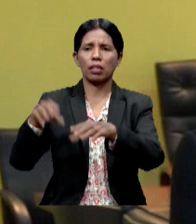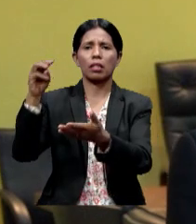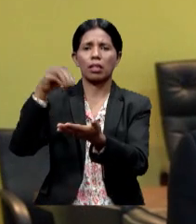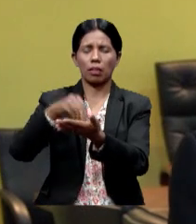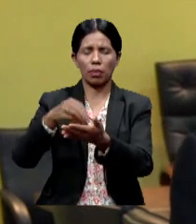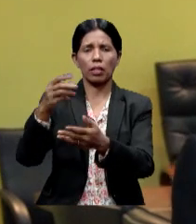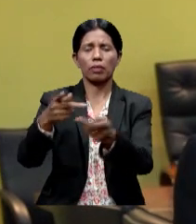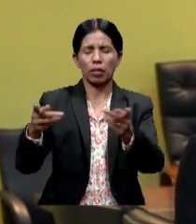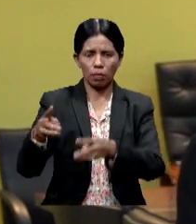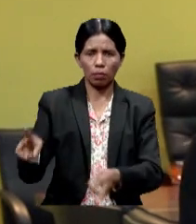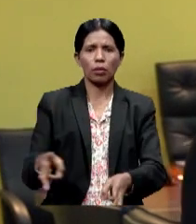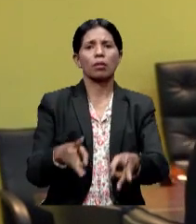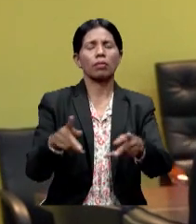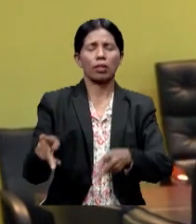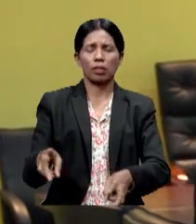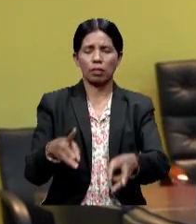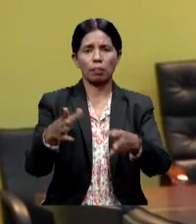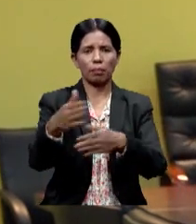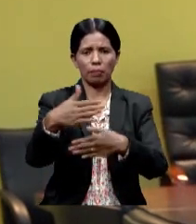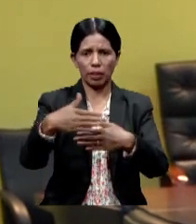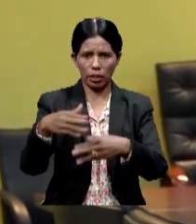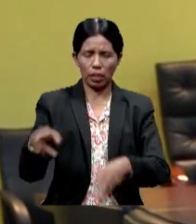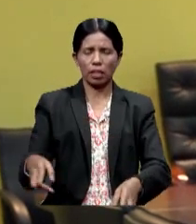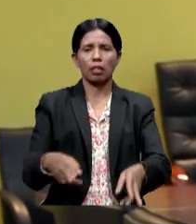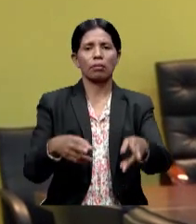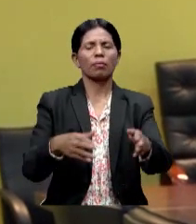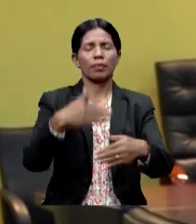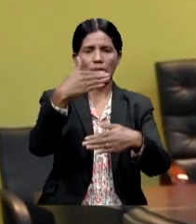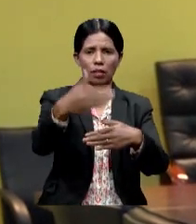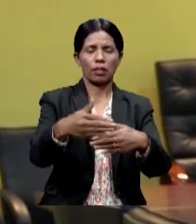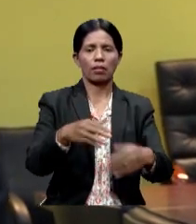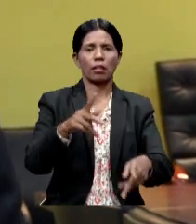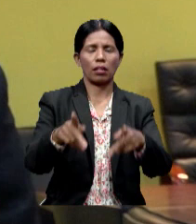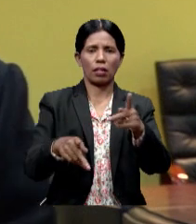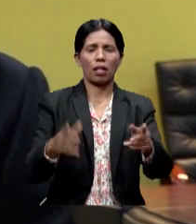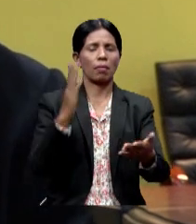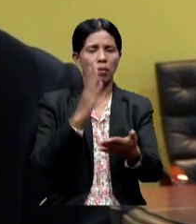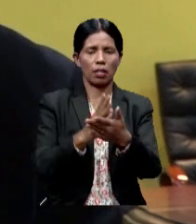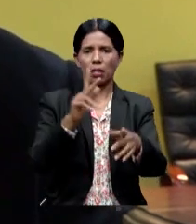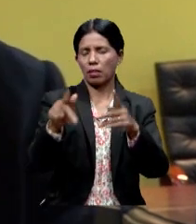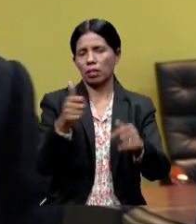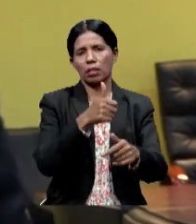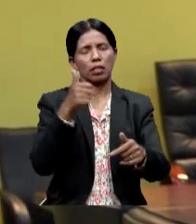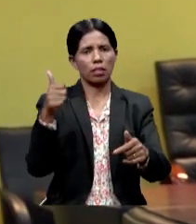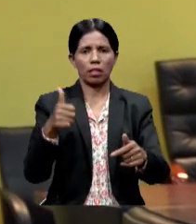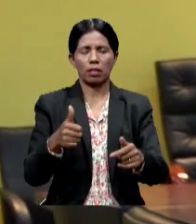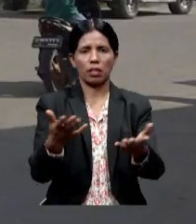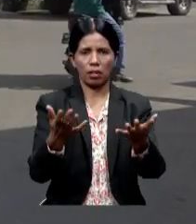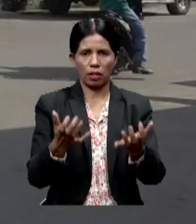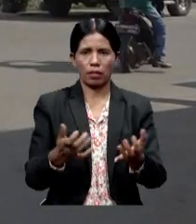fatin publik depois para ocupa fali espaço ser nem interrompe falei mas ele unia a